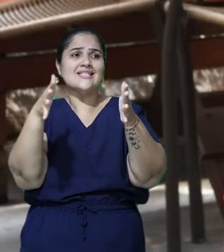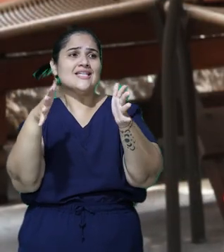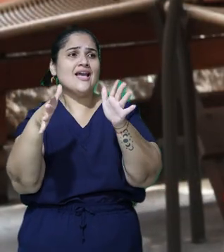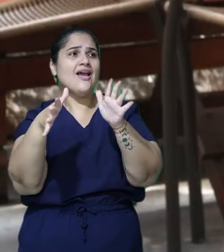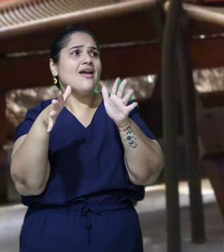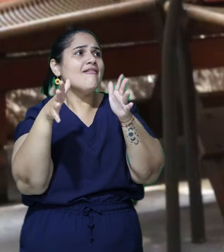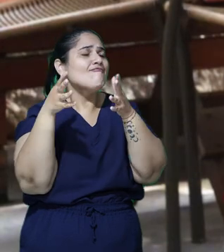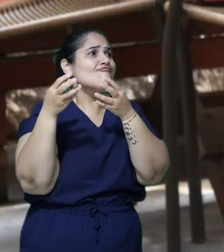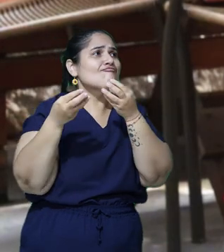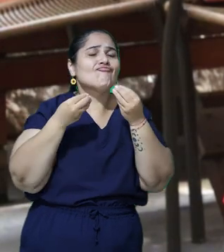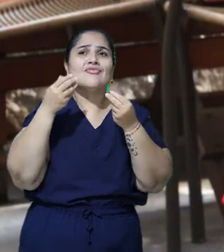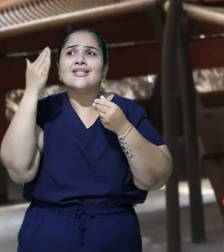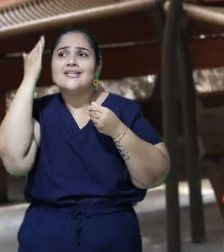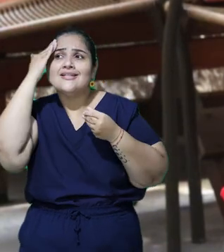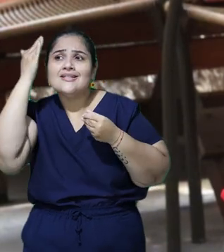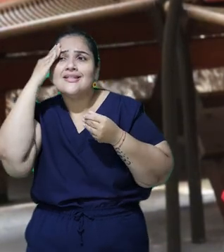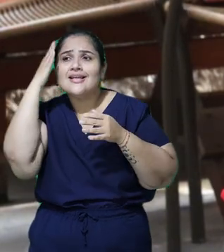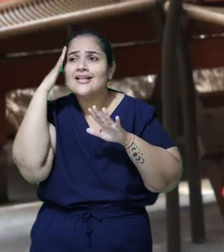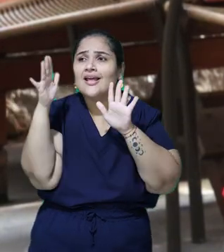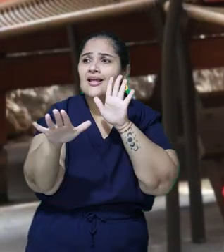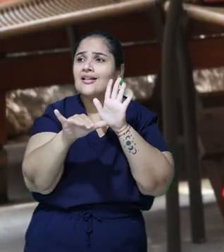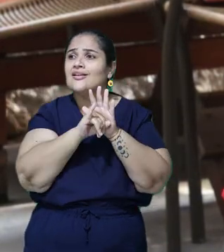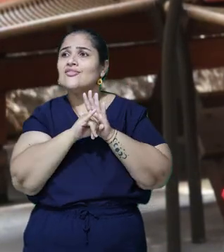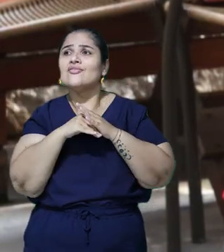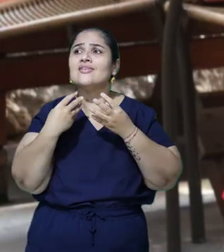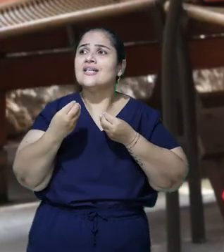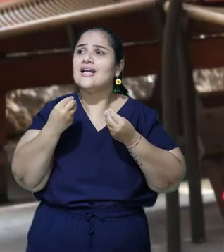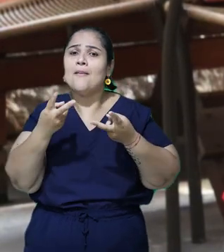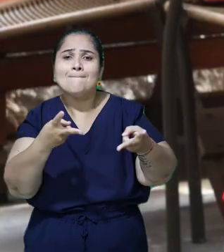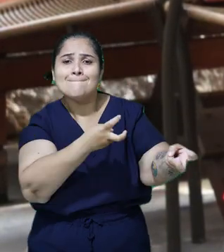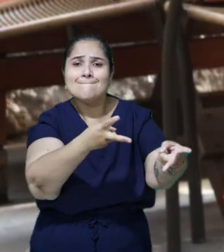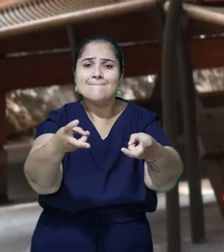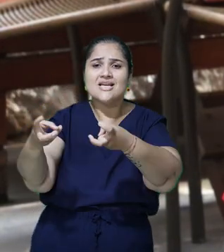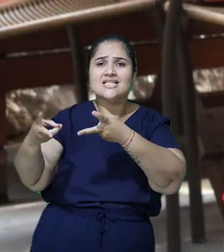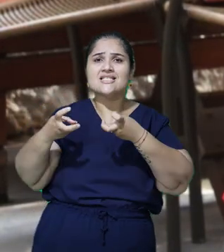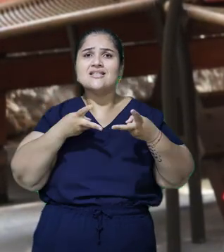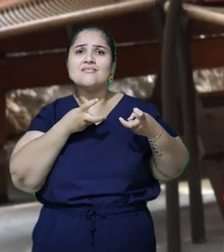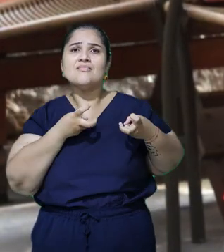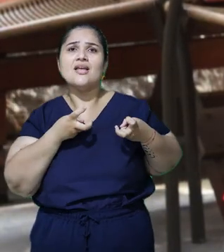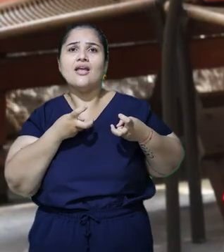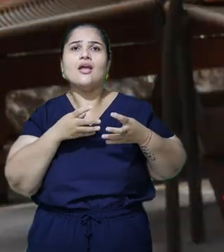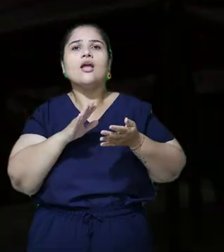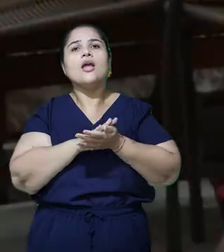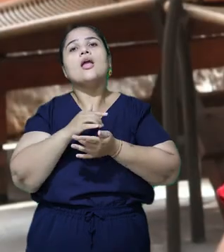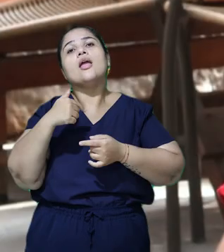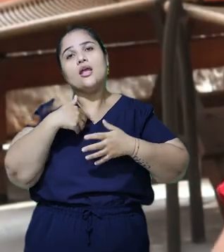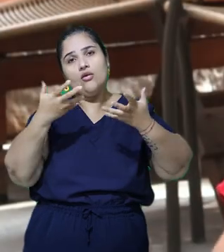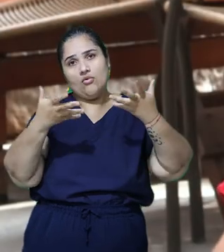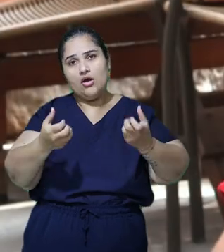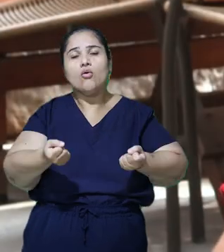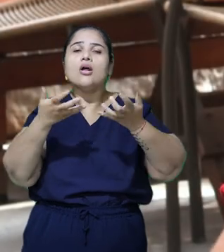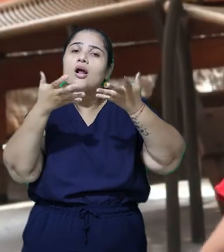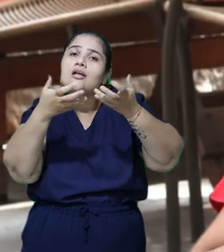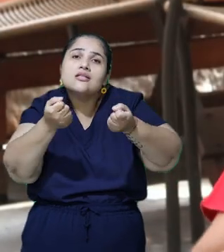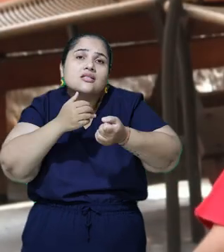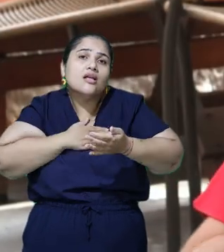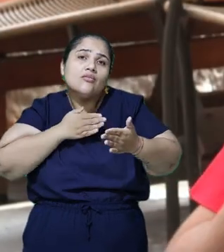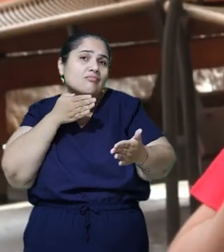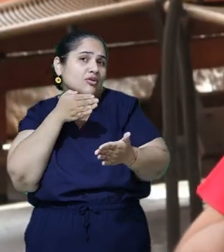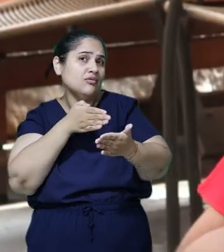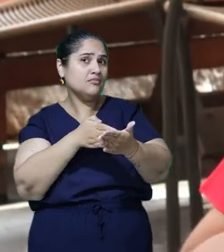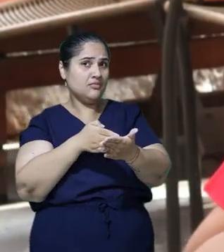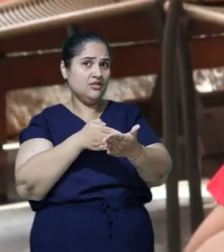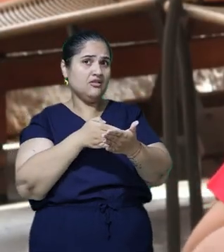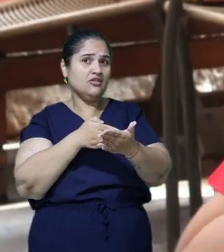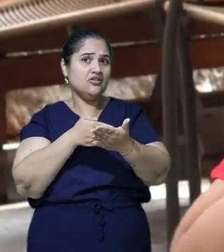me culpar menos pelos meus erros, a me cobrar menos, a aceitar os meus limites. Então, fazer com que as